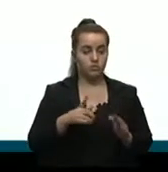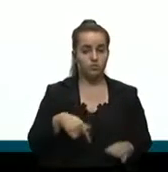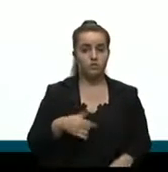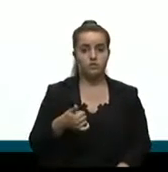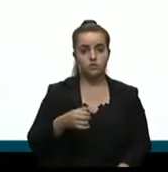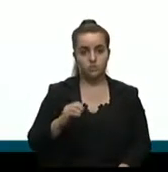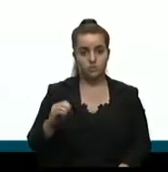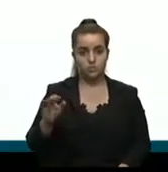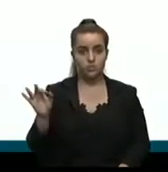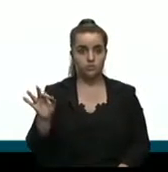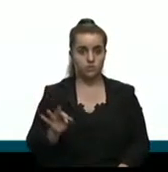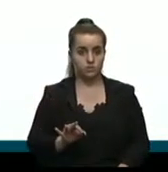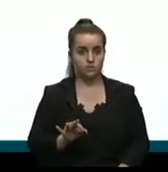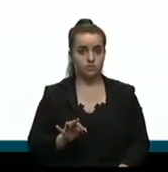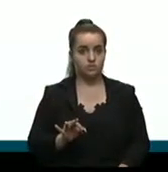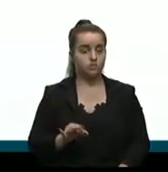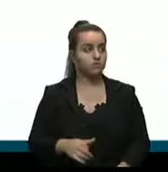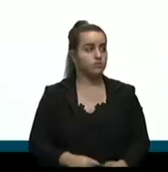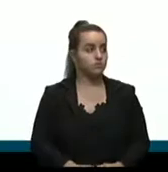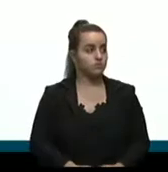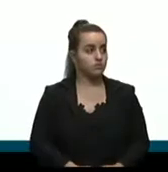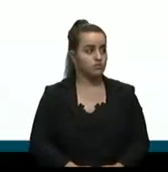100%.